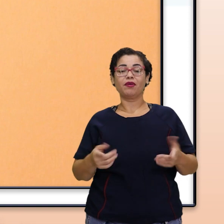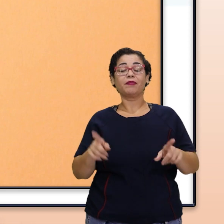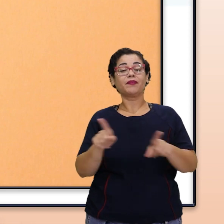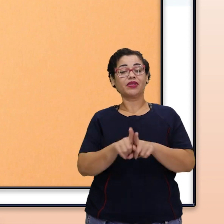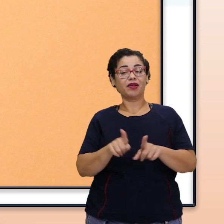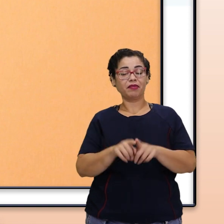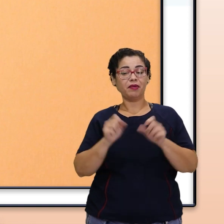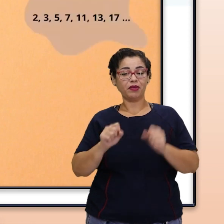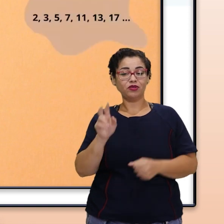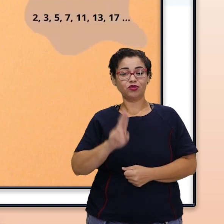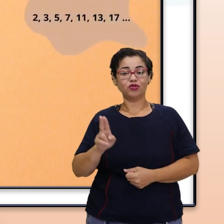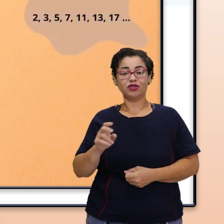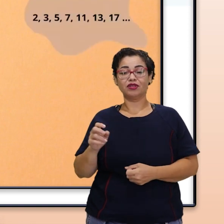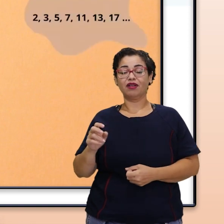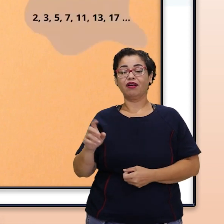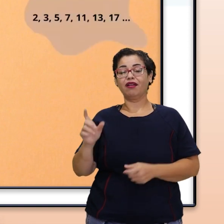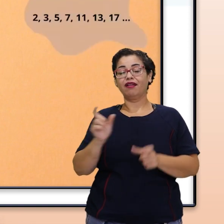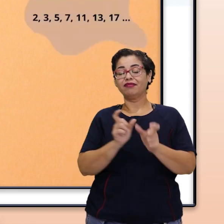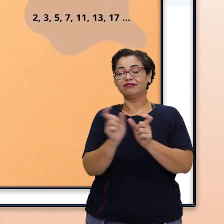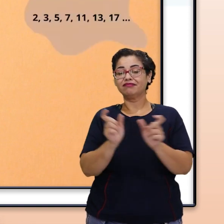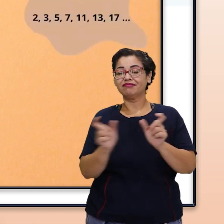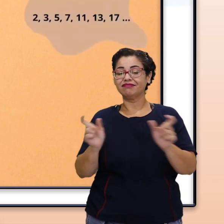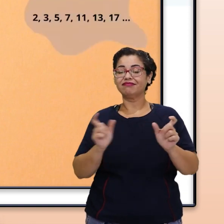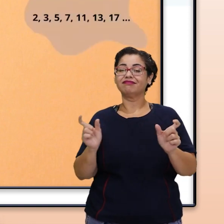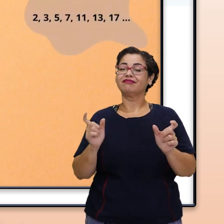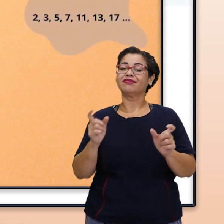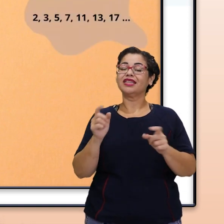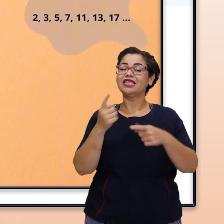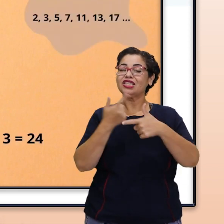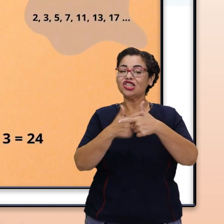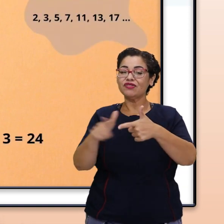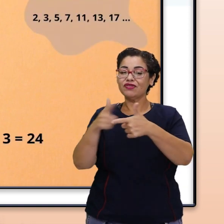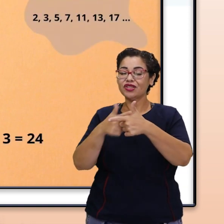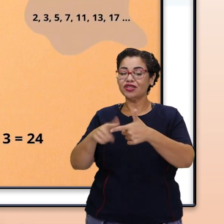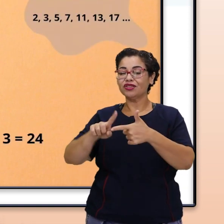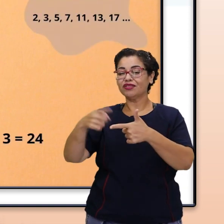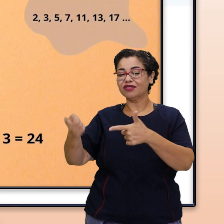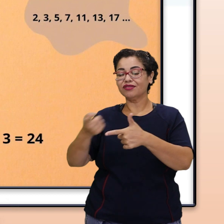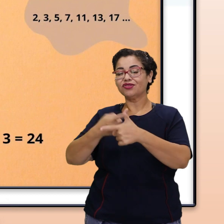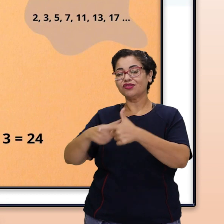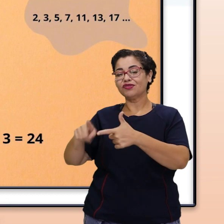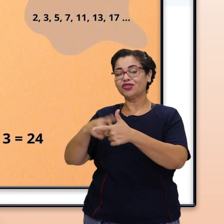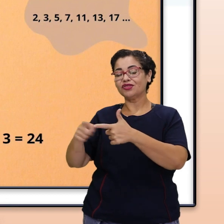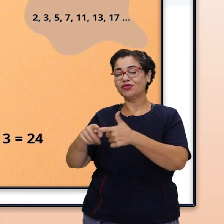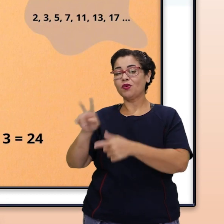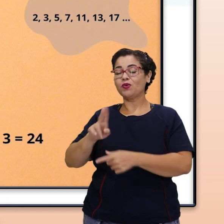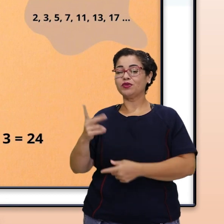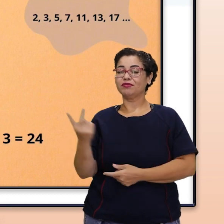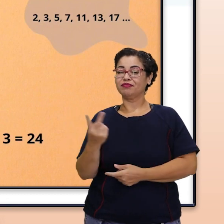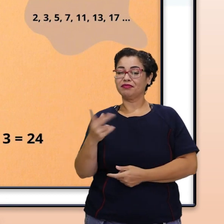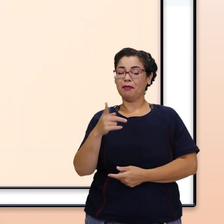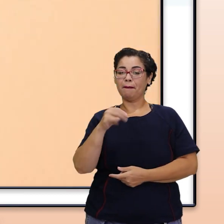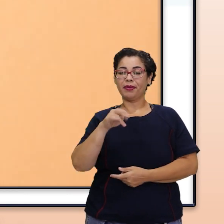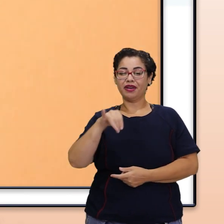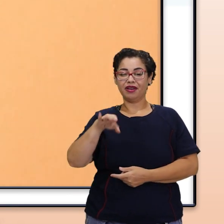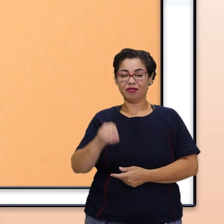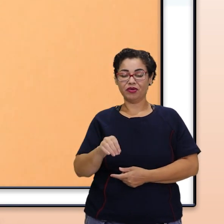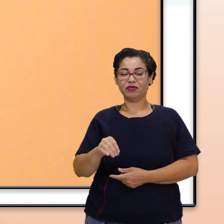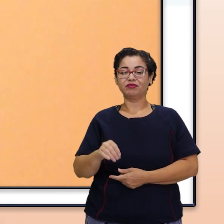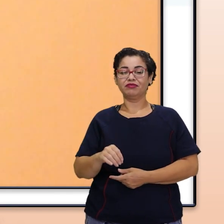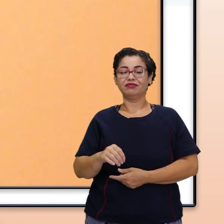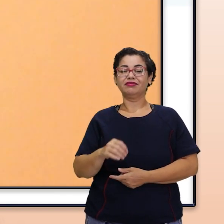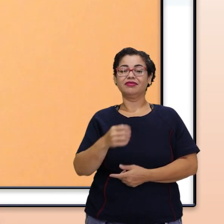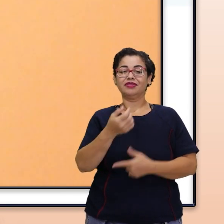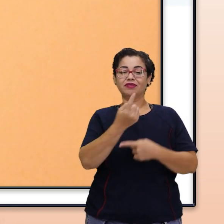E podemos também usar a fatoração prima, fazendo divisões sucessivas pelos números primos. Como o